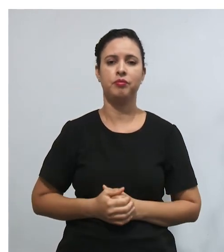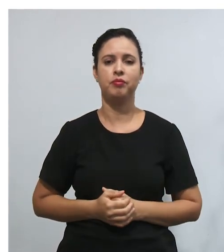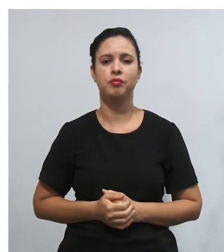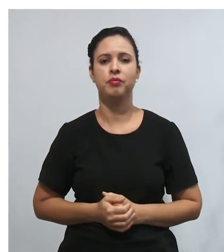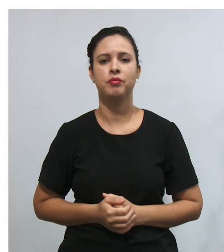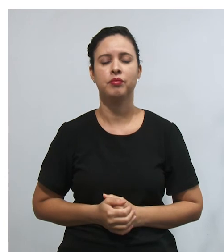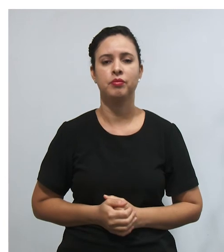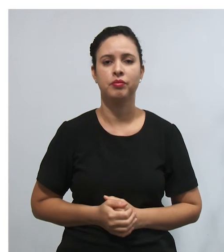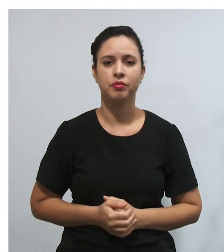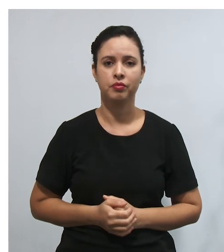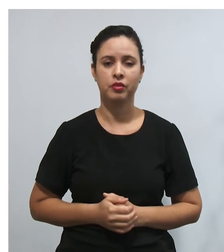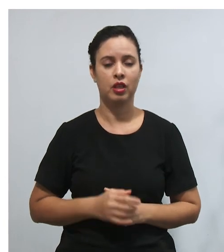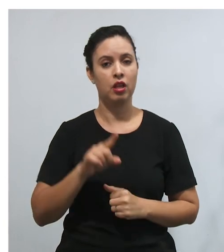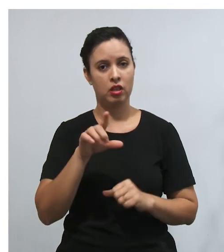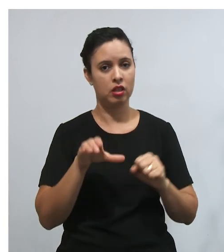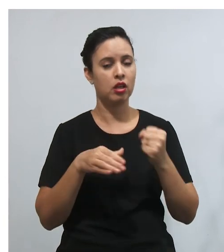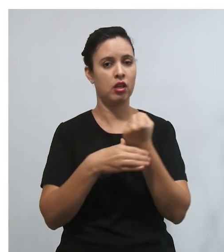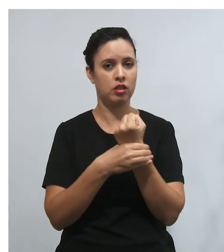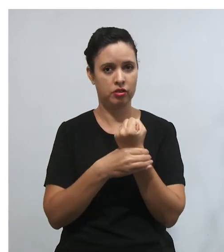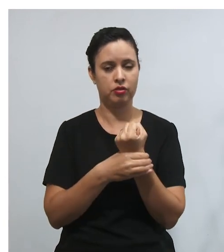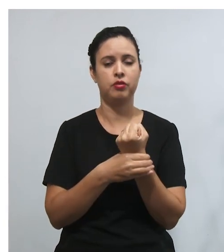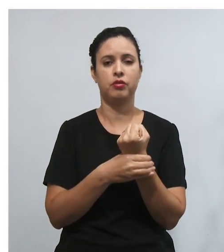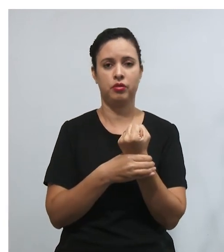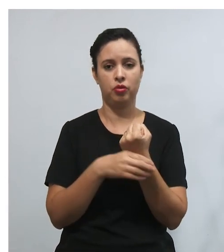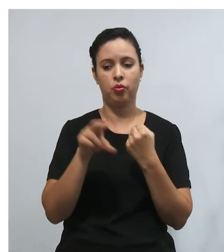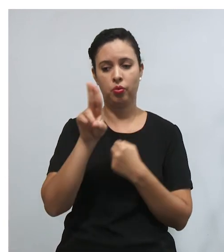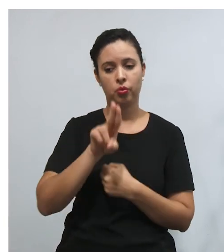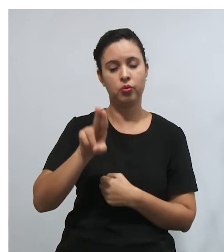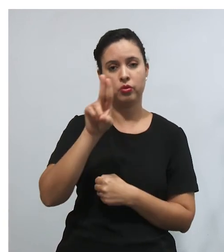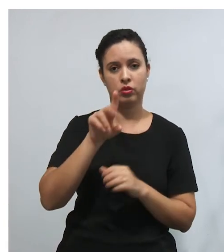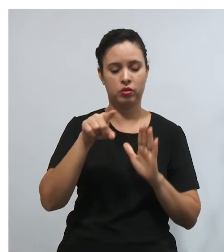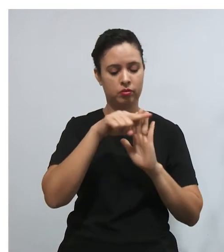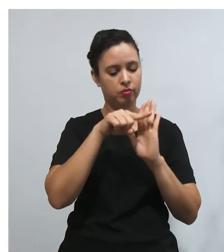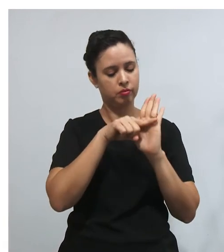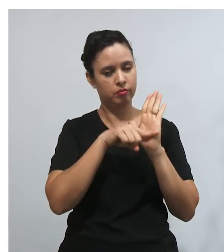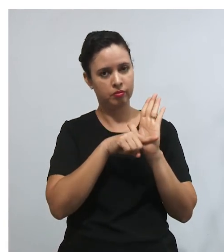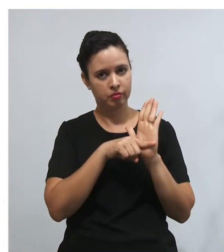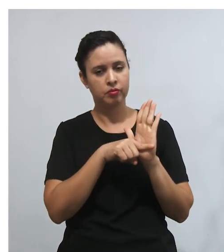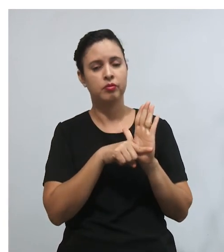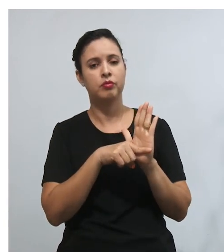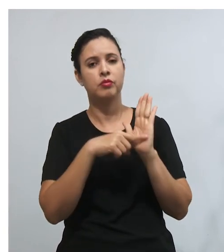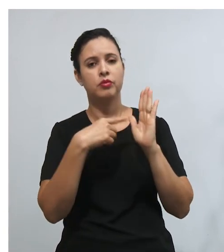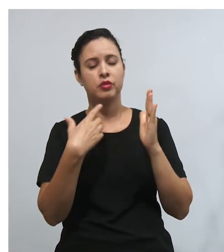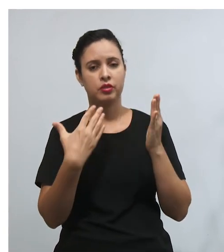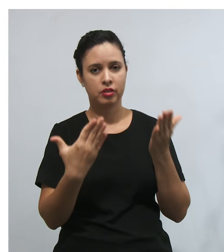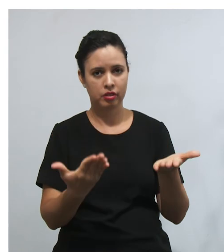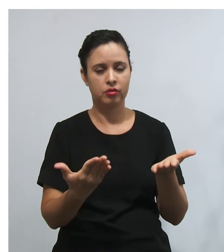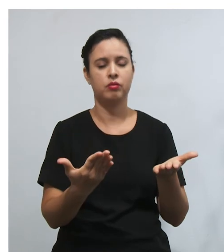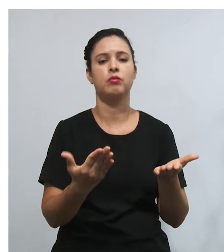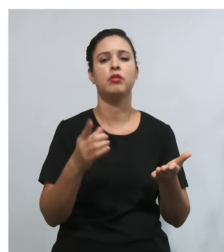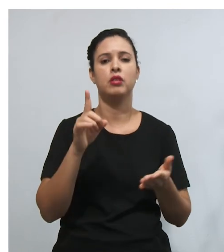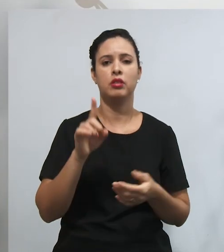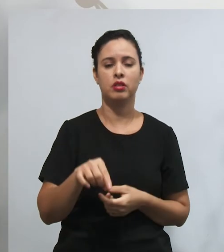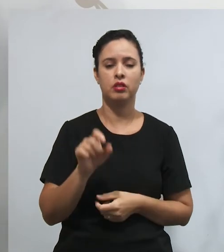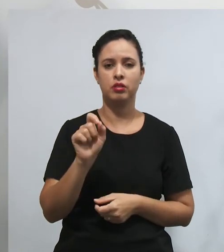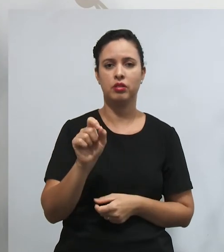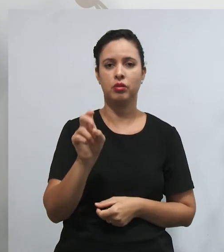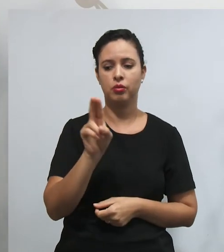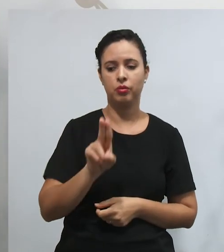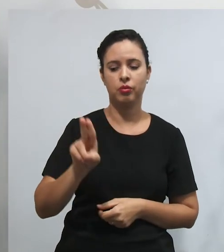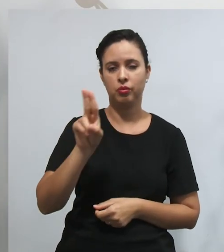também, Mas aqui ele garante, durante a sua operação. Então, esse armazenamento durante